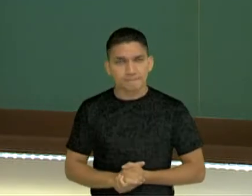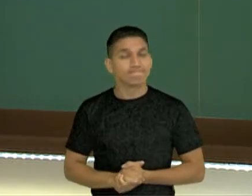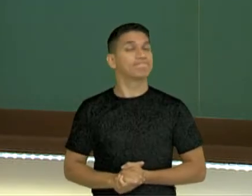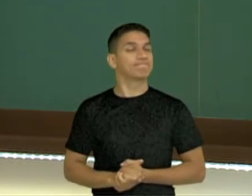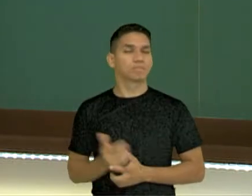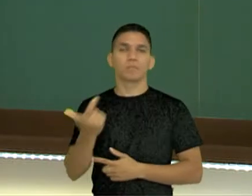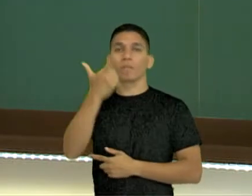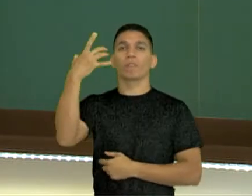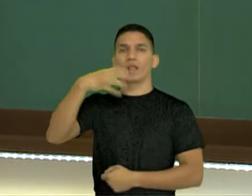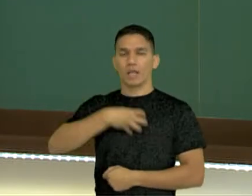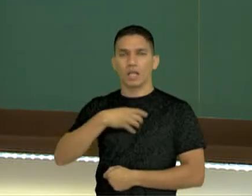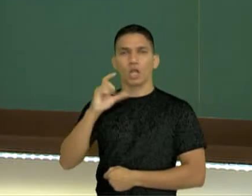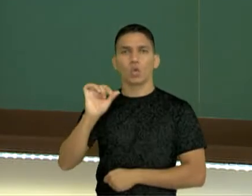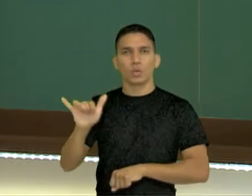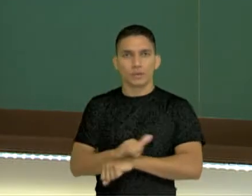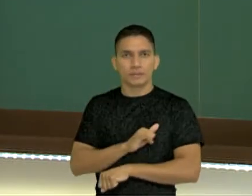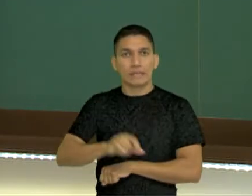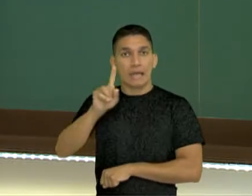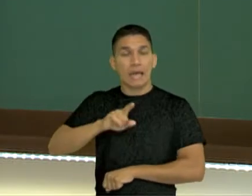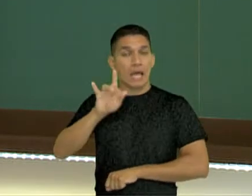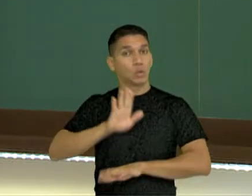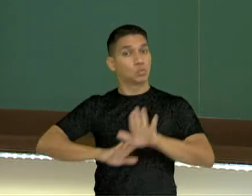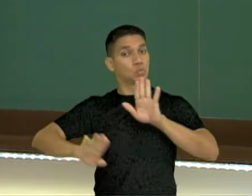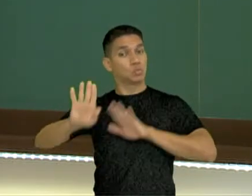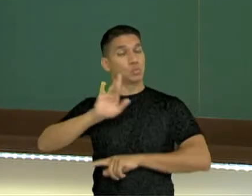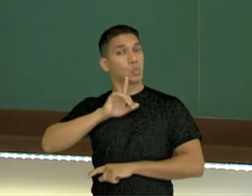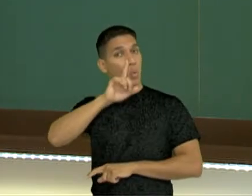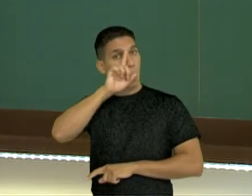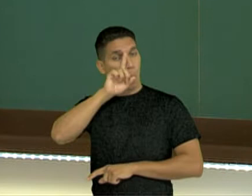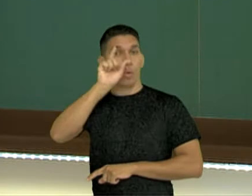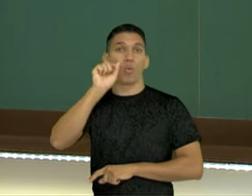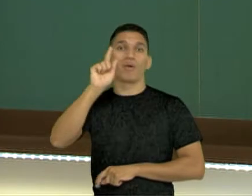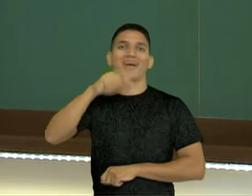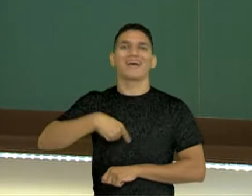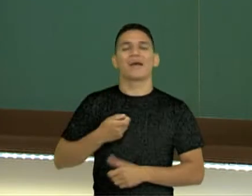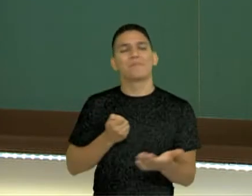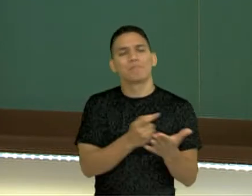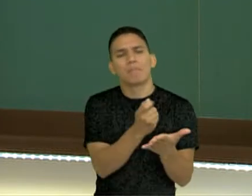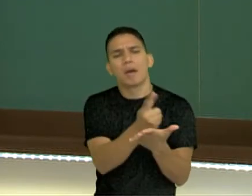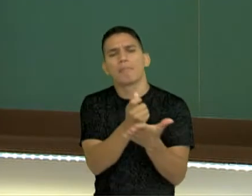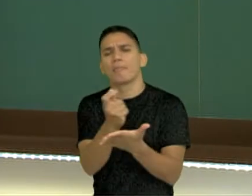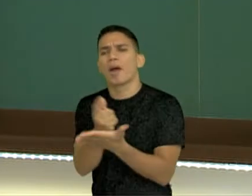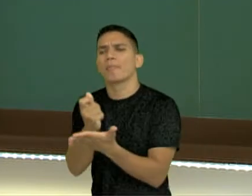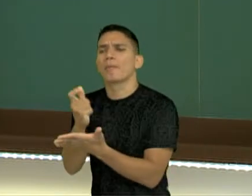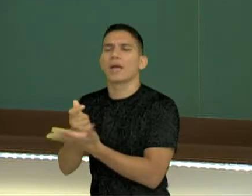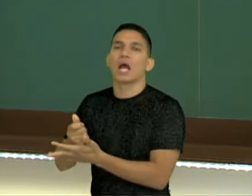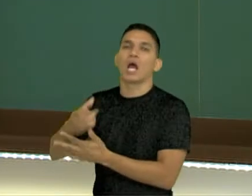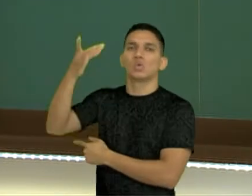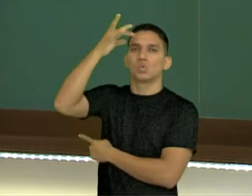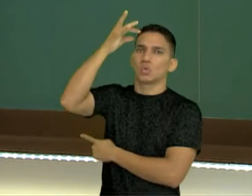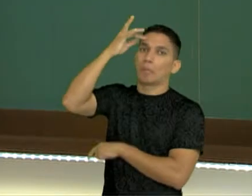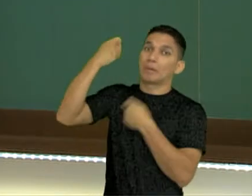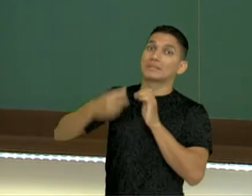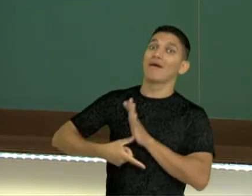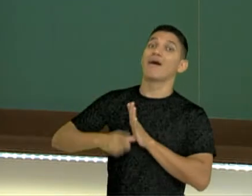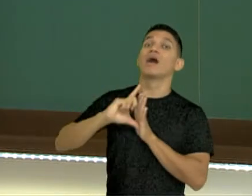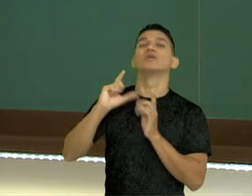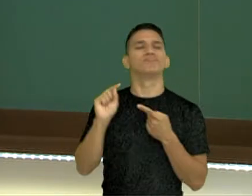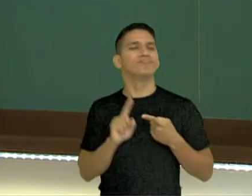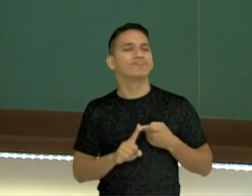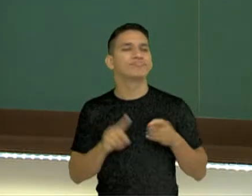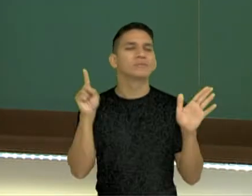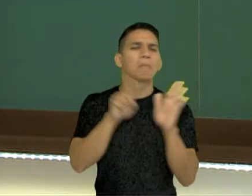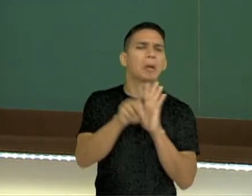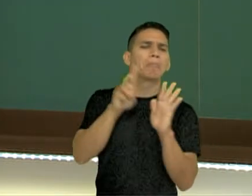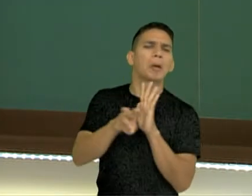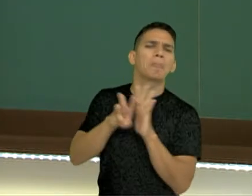coisa que nós temos que tomar muito cuidado é o consumo consciente. Por exemplo, nós temos que fazer várias perguntas para ter